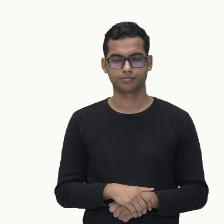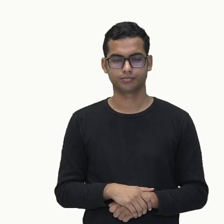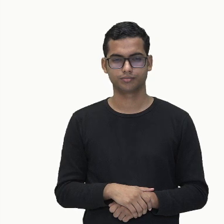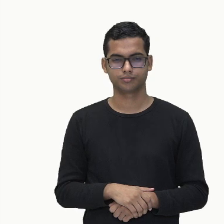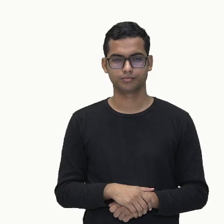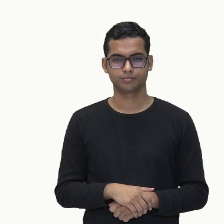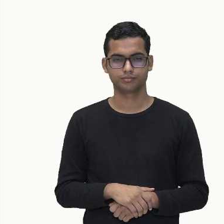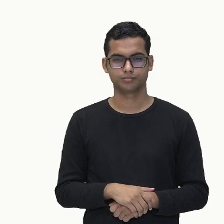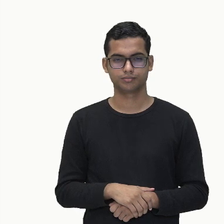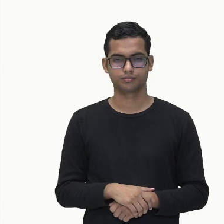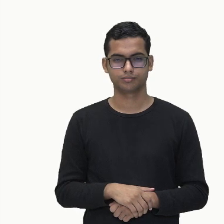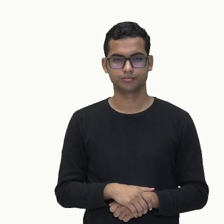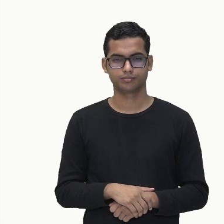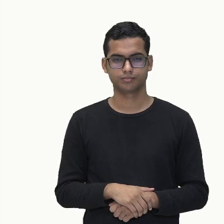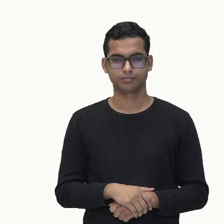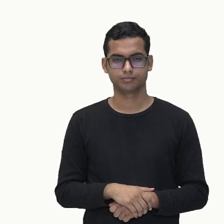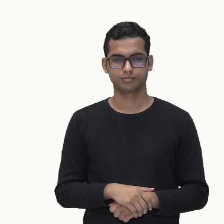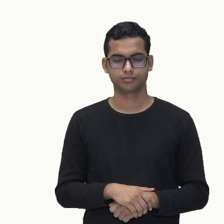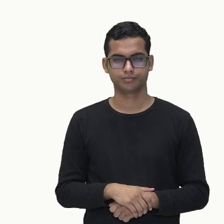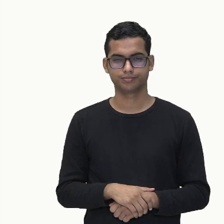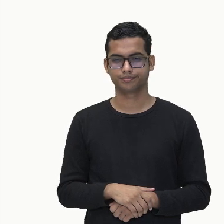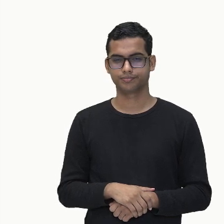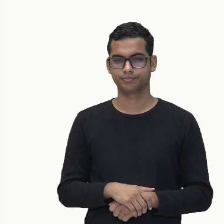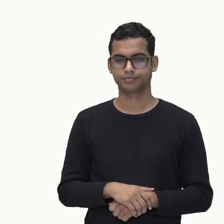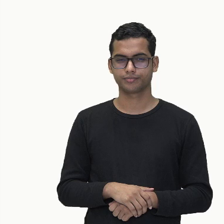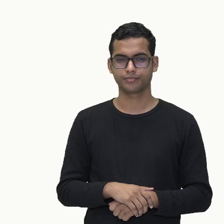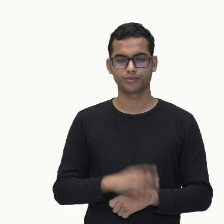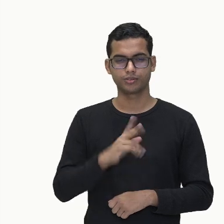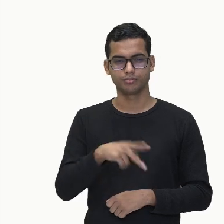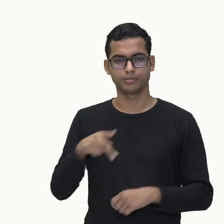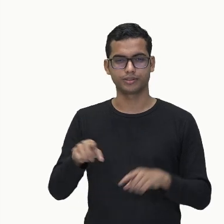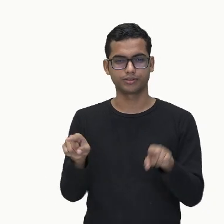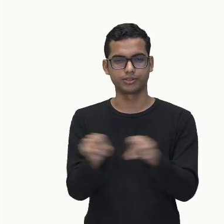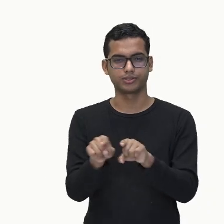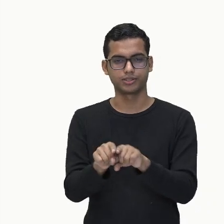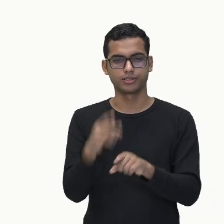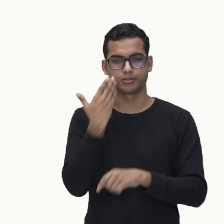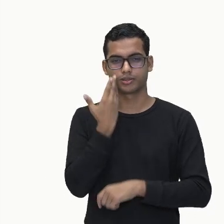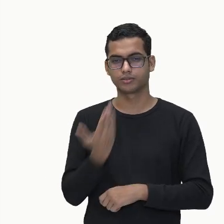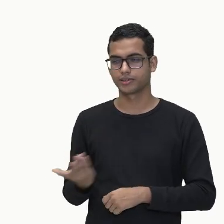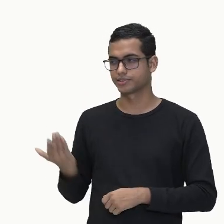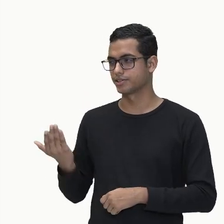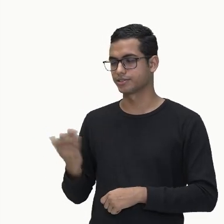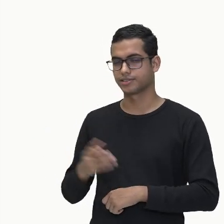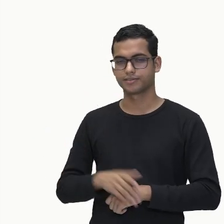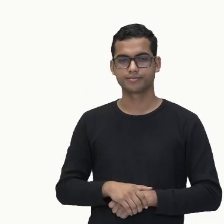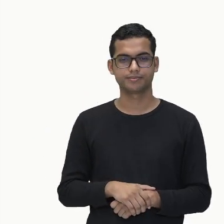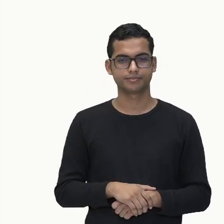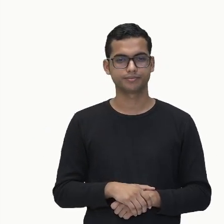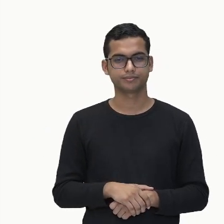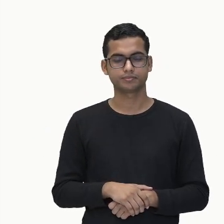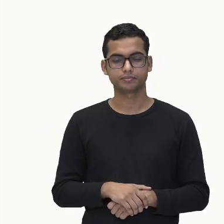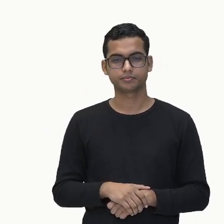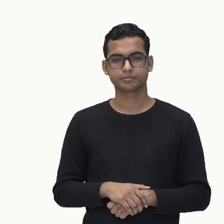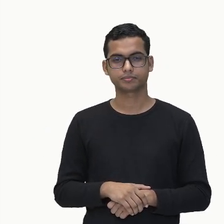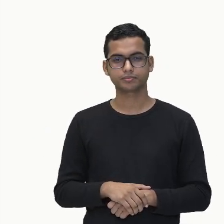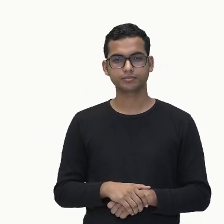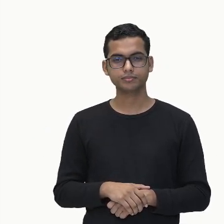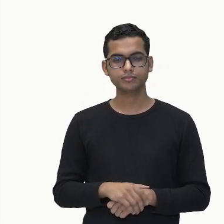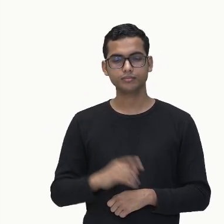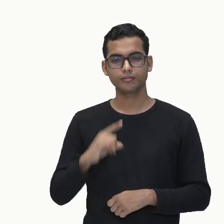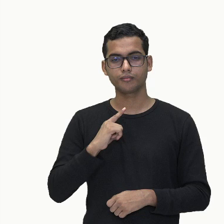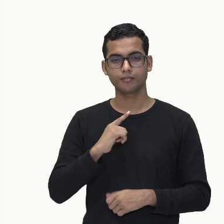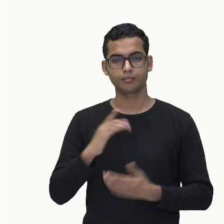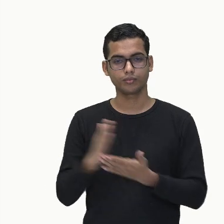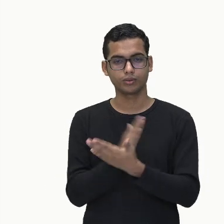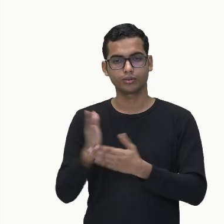eemp bivia gente PR 735